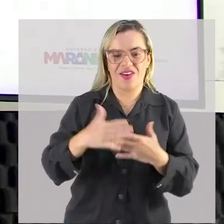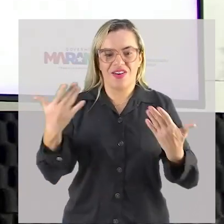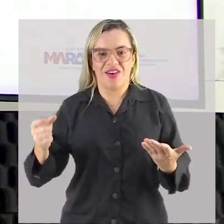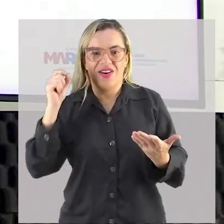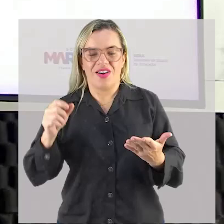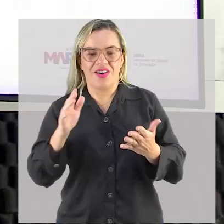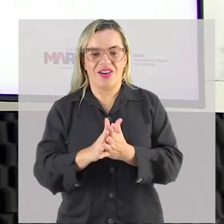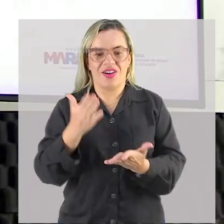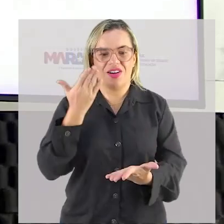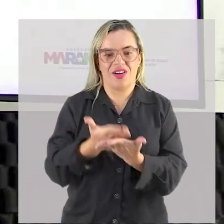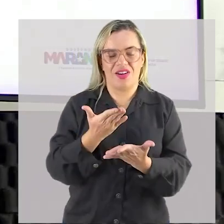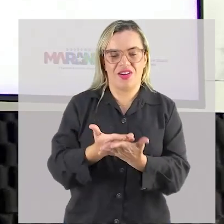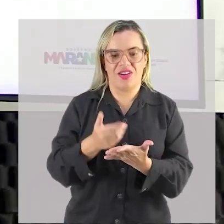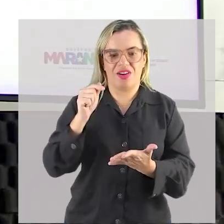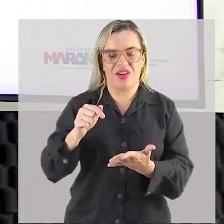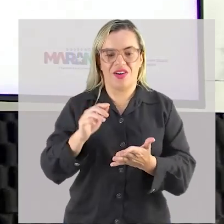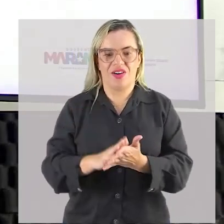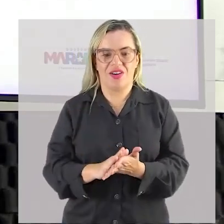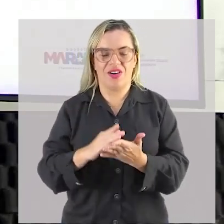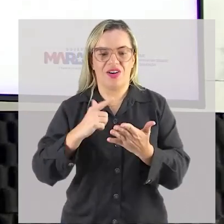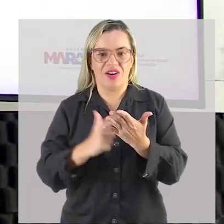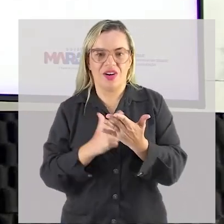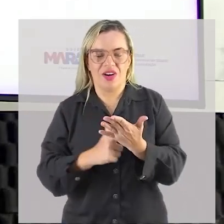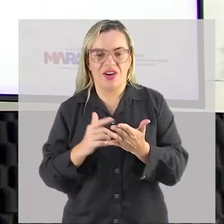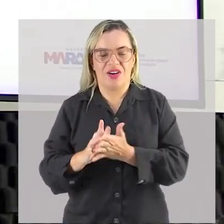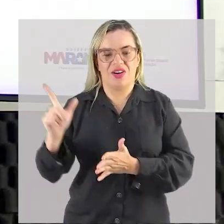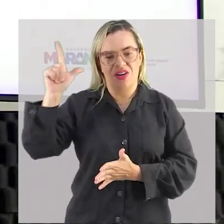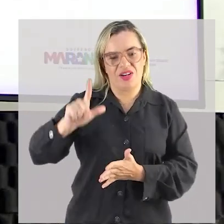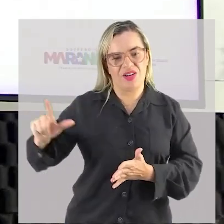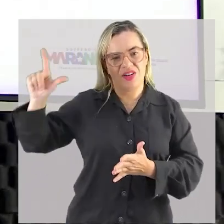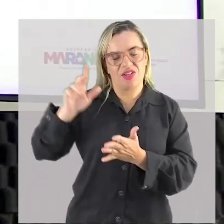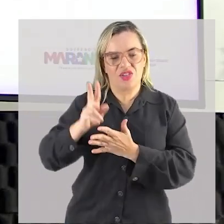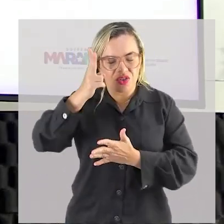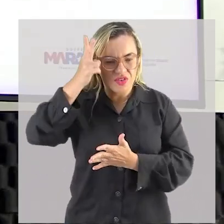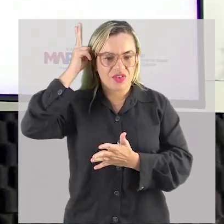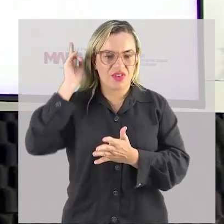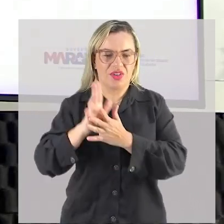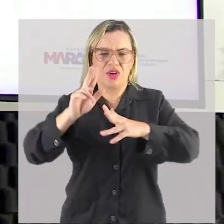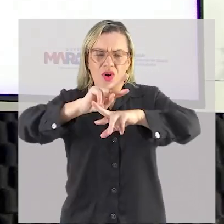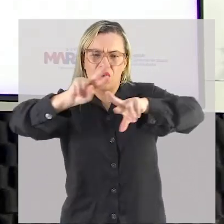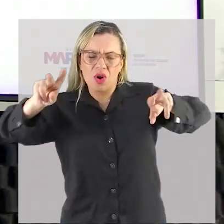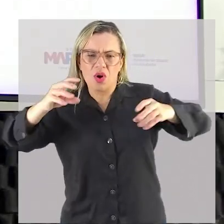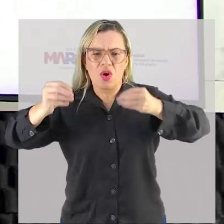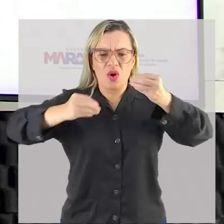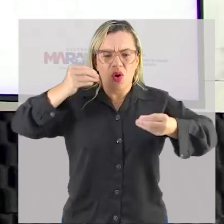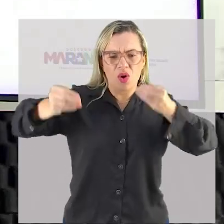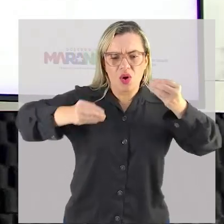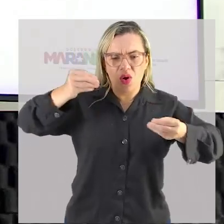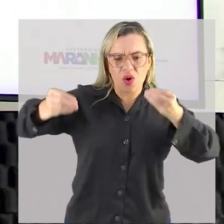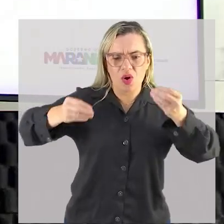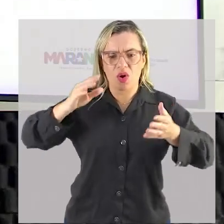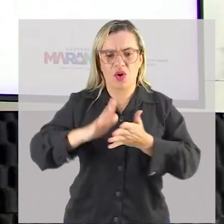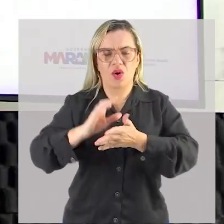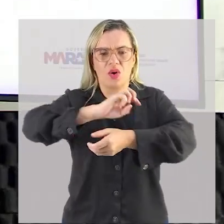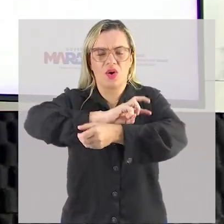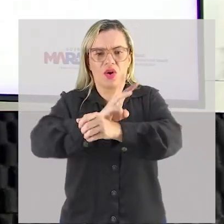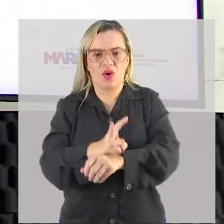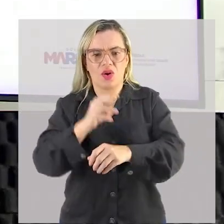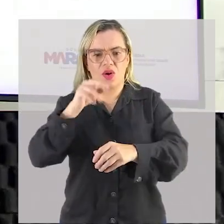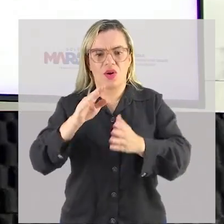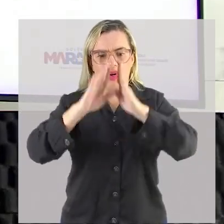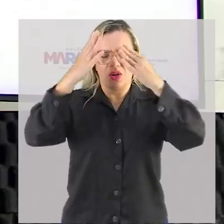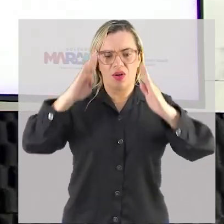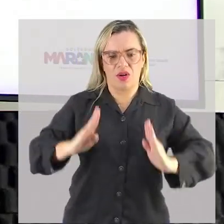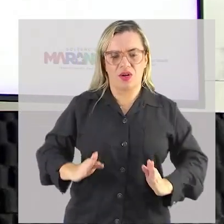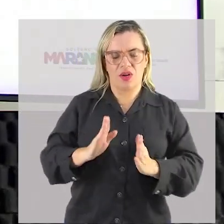trabalhando a obras literárias de outros vestibulares pra gente poder ver como é que a Uema explora como é que ela faz essa